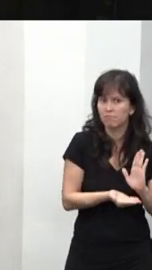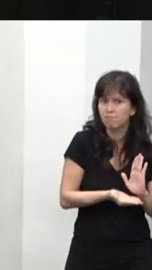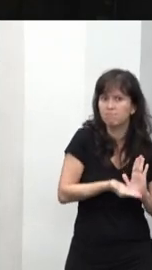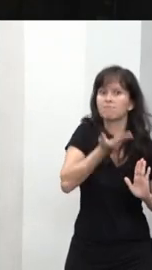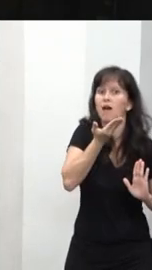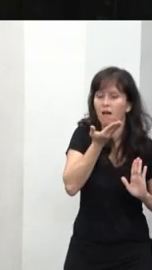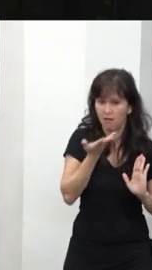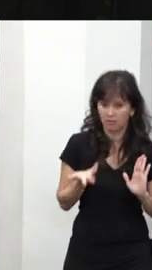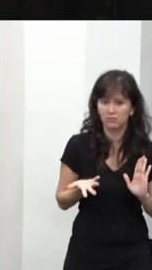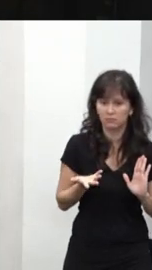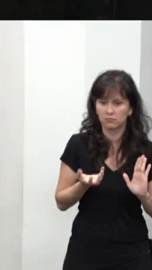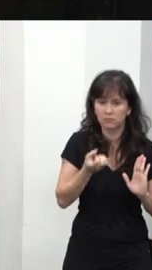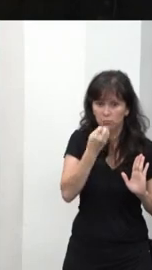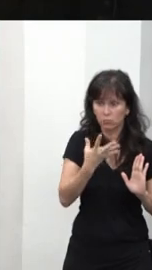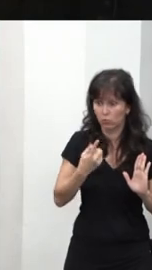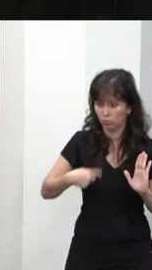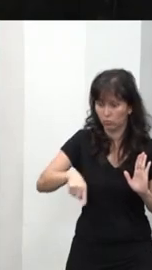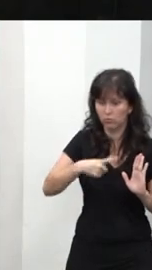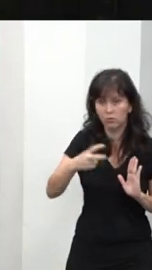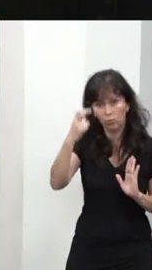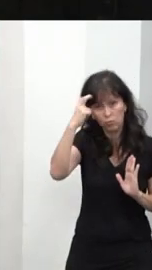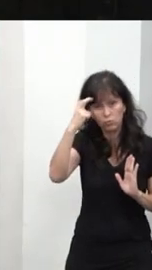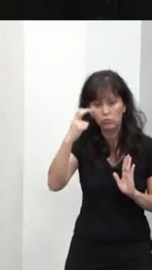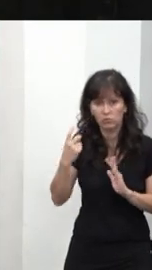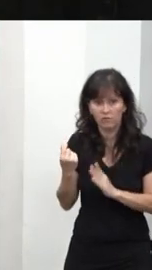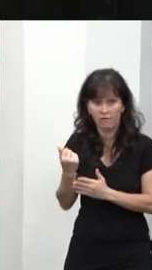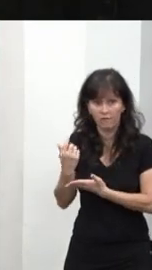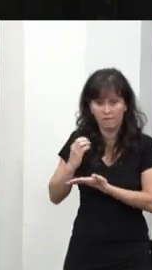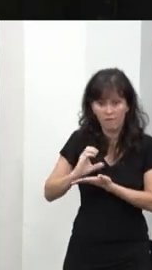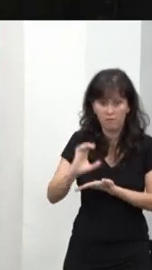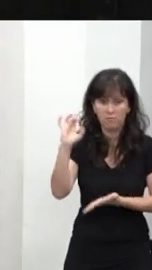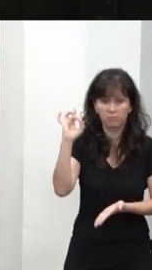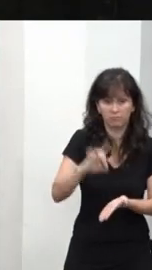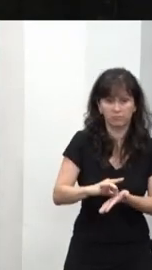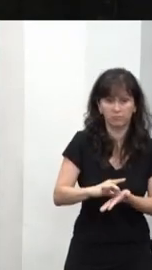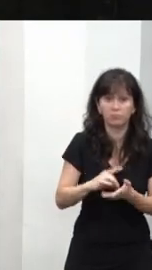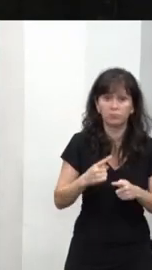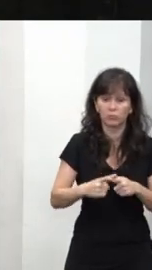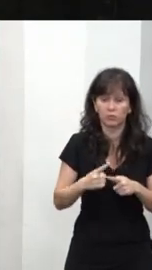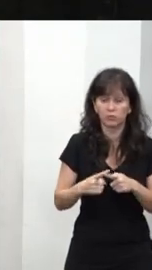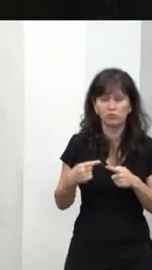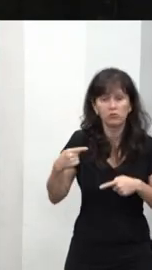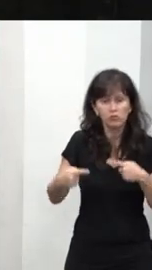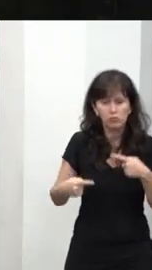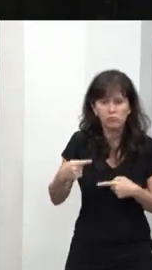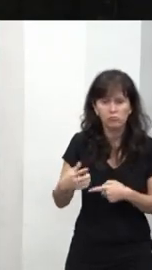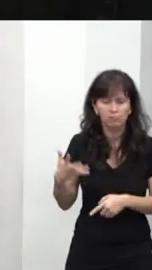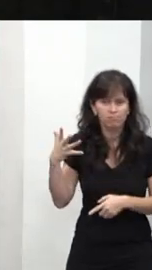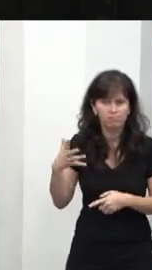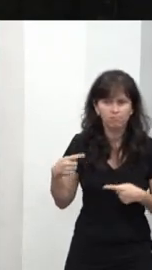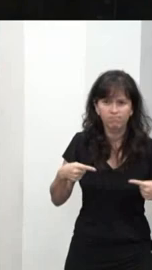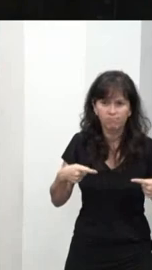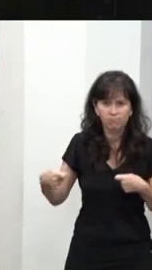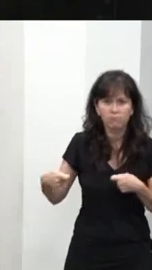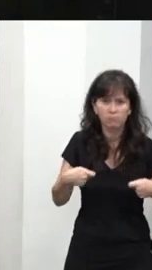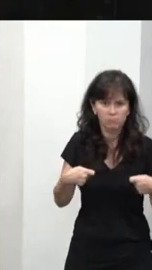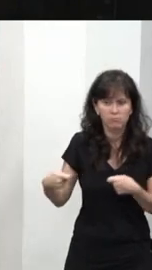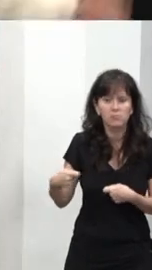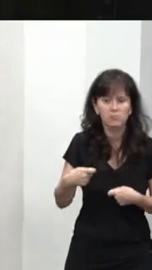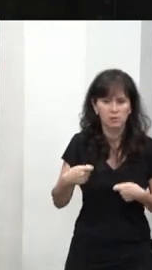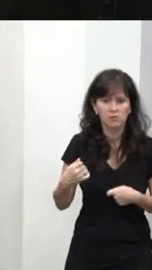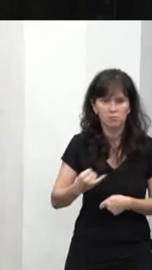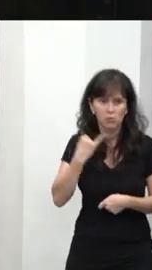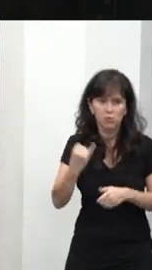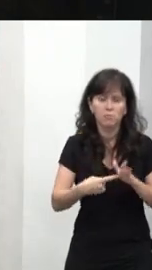dinheiro isso porque do ponto de vista de disputa de narrativa né importante mostrar para fazenda